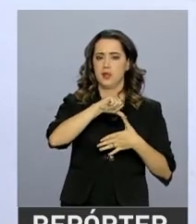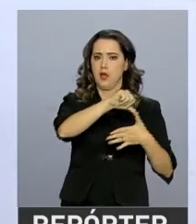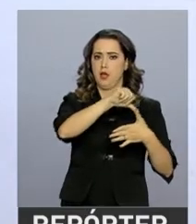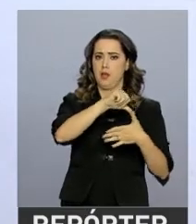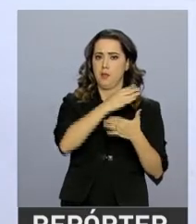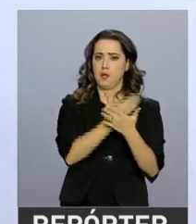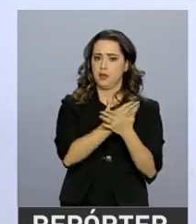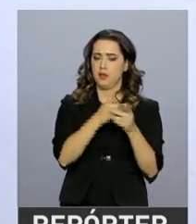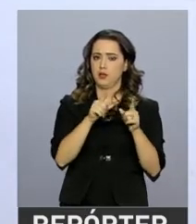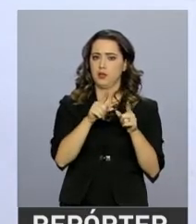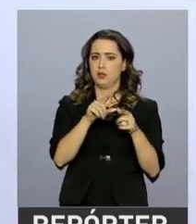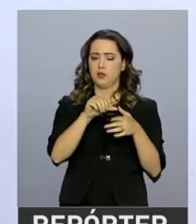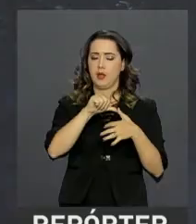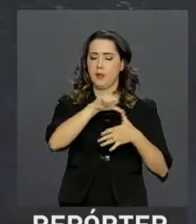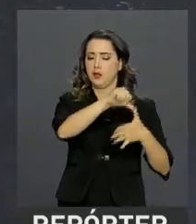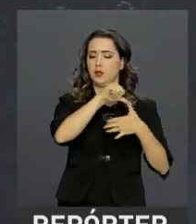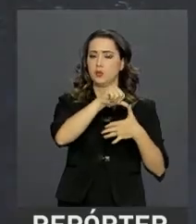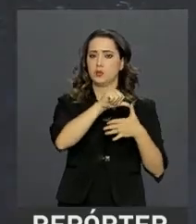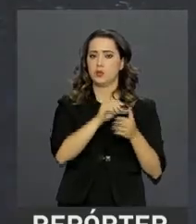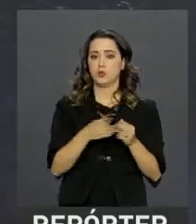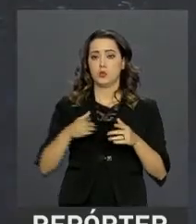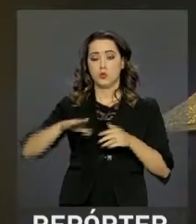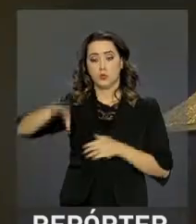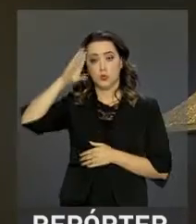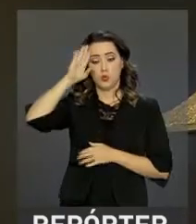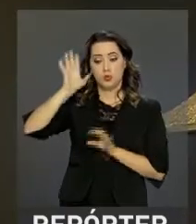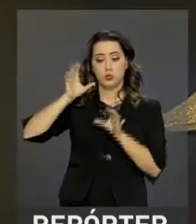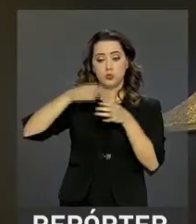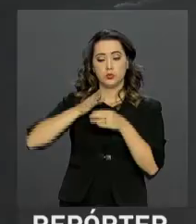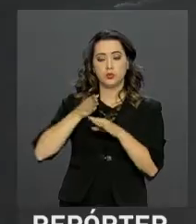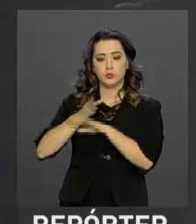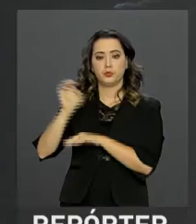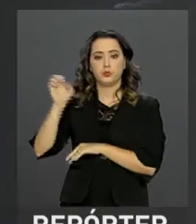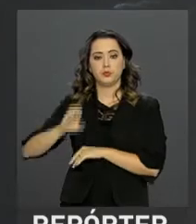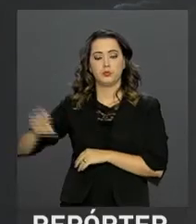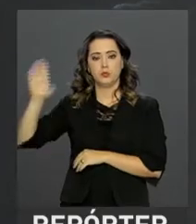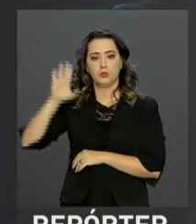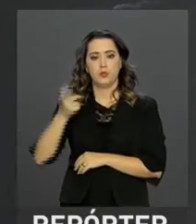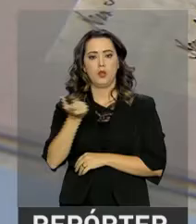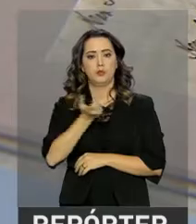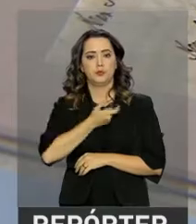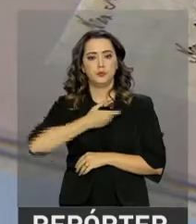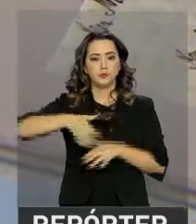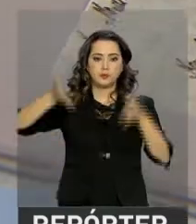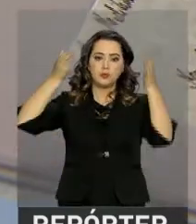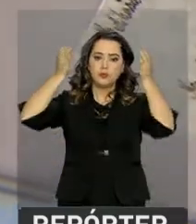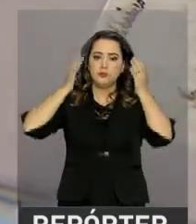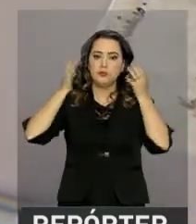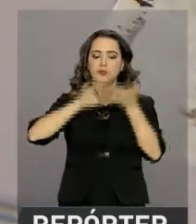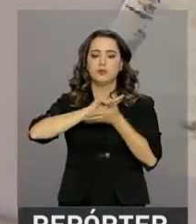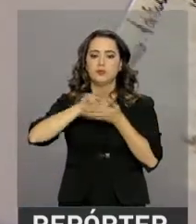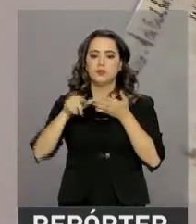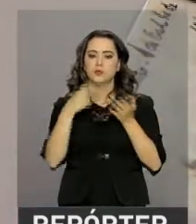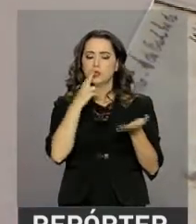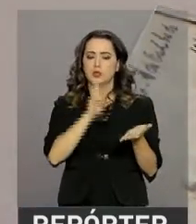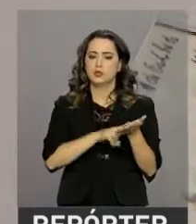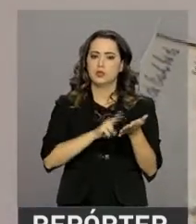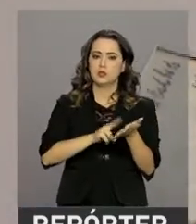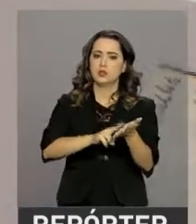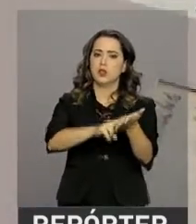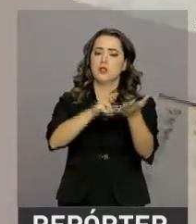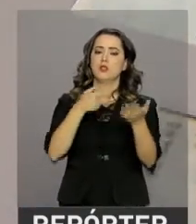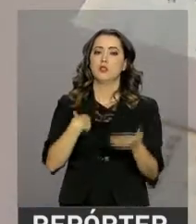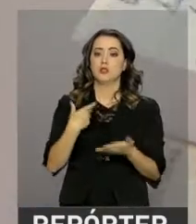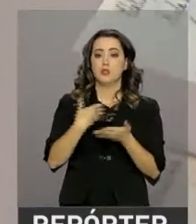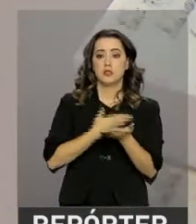ao Teatro de Operações Europeu. Além de medalhas, capacetes, distintivos e bandeiras, estão expostas várias cartas